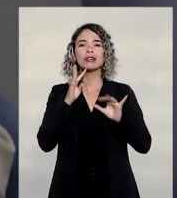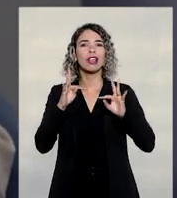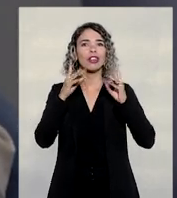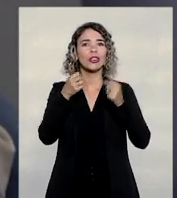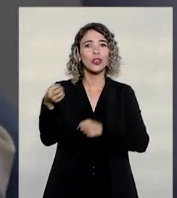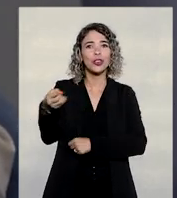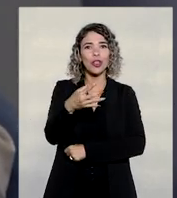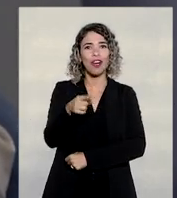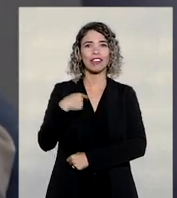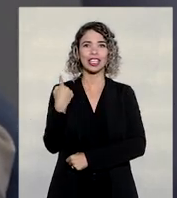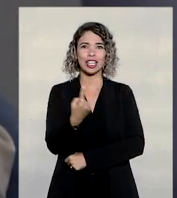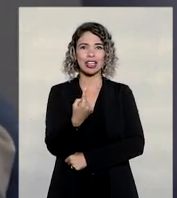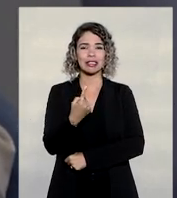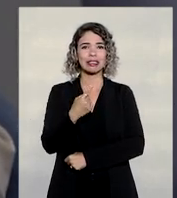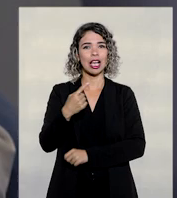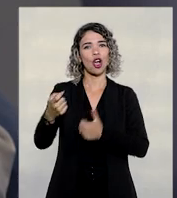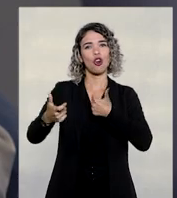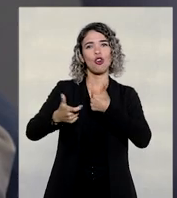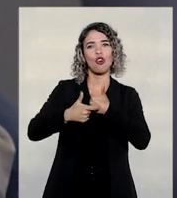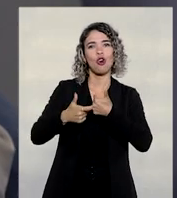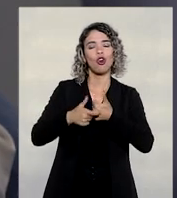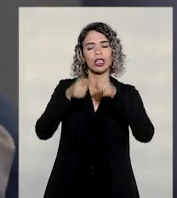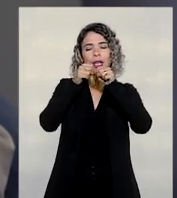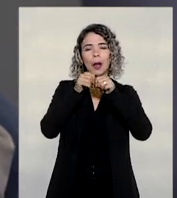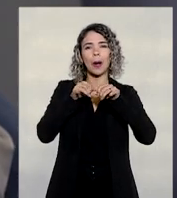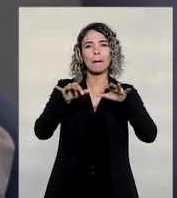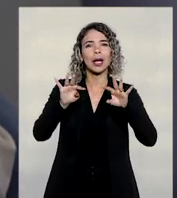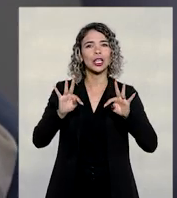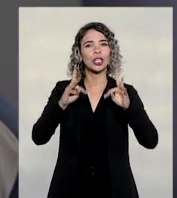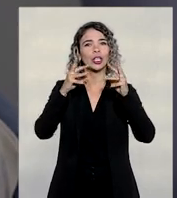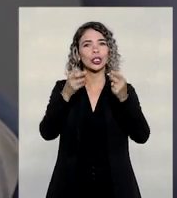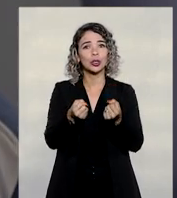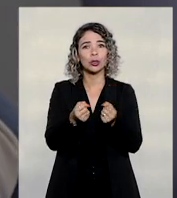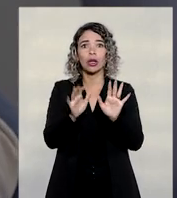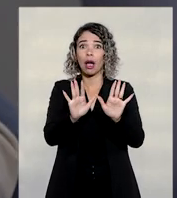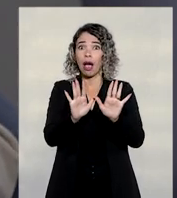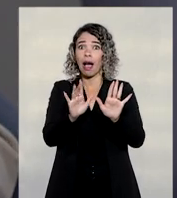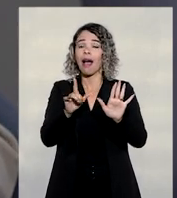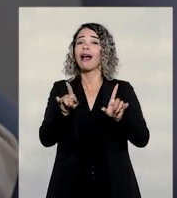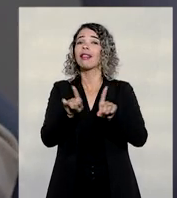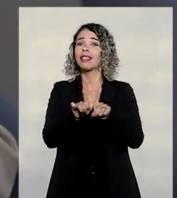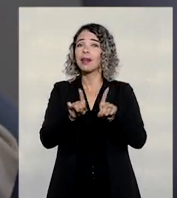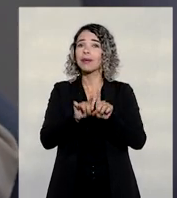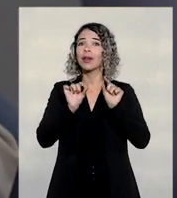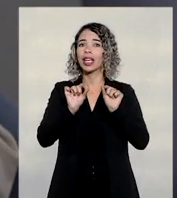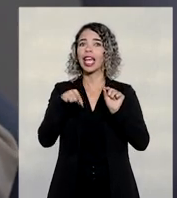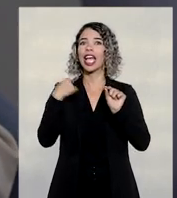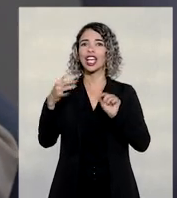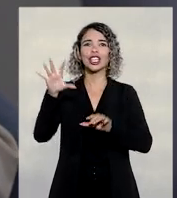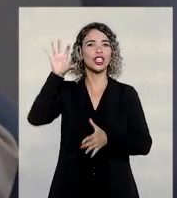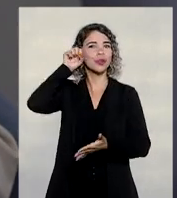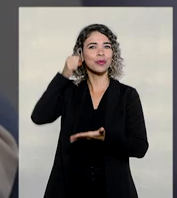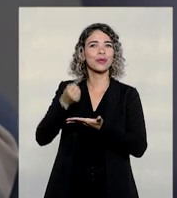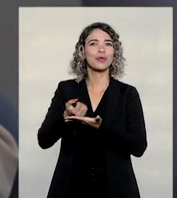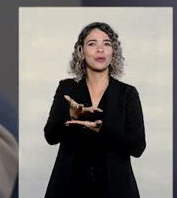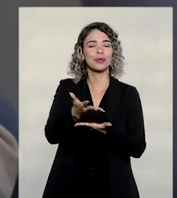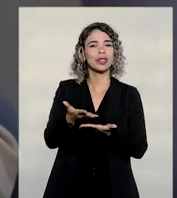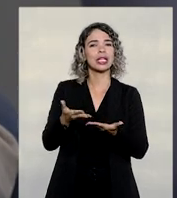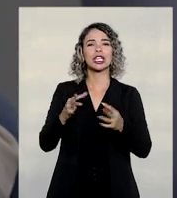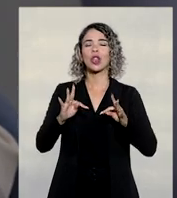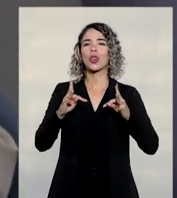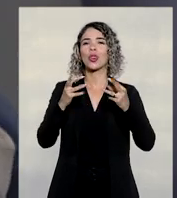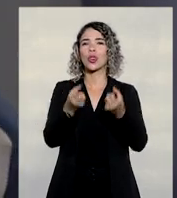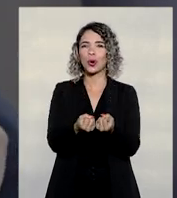para ficar por dentro de todas as nossas novidades. Curta e compartilhe à vontade o nosso material. Ah, detalhe, também estamos